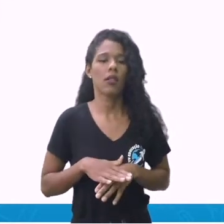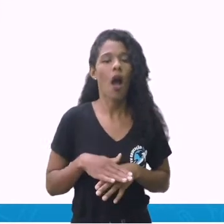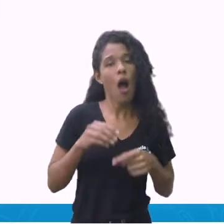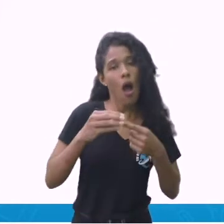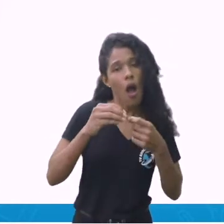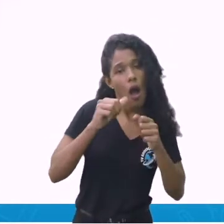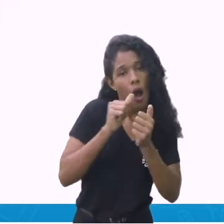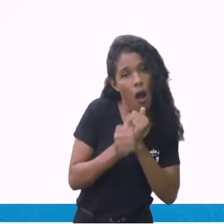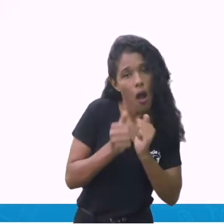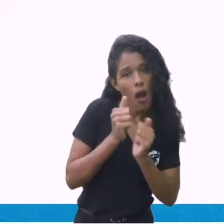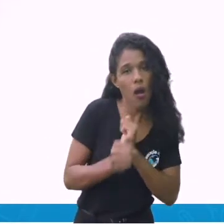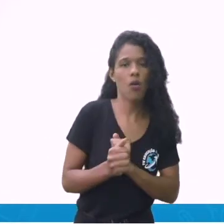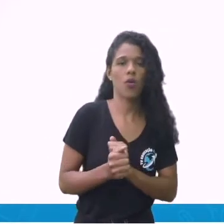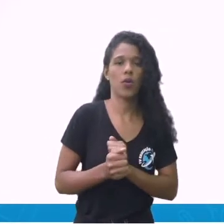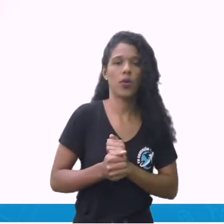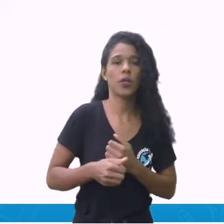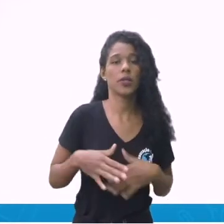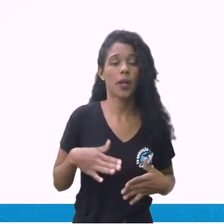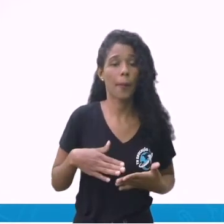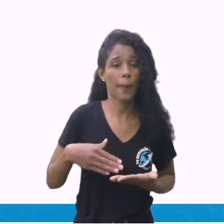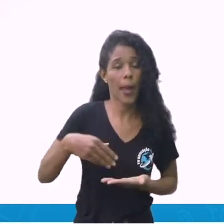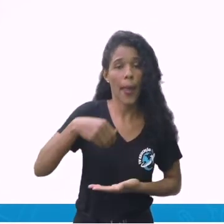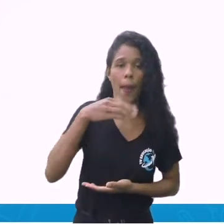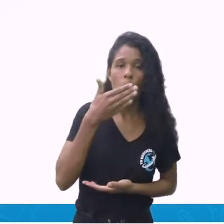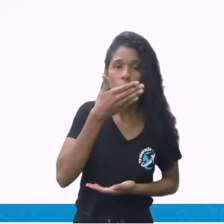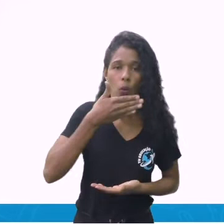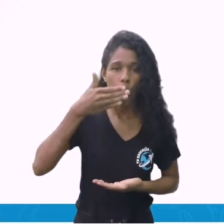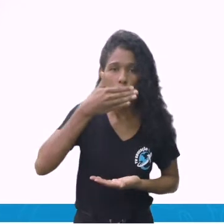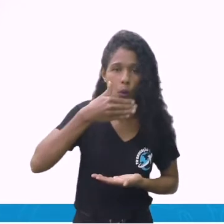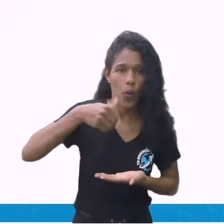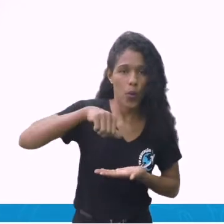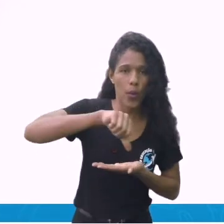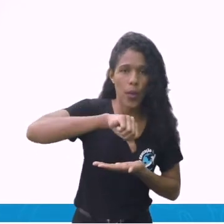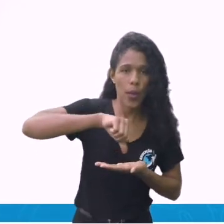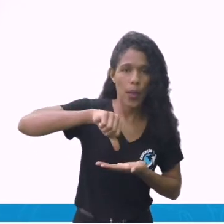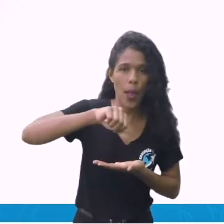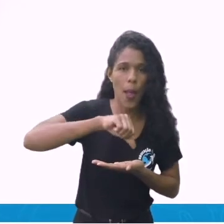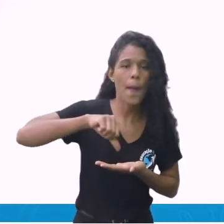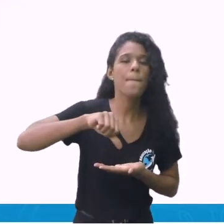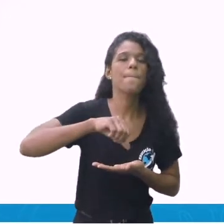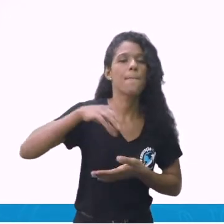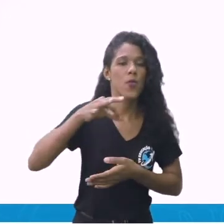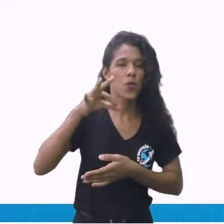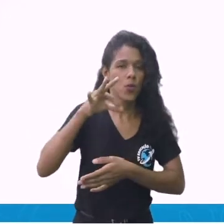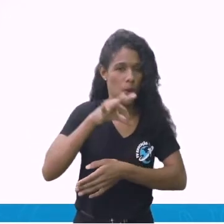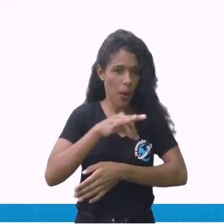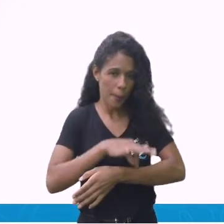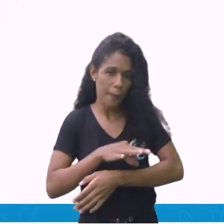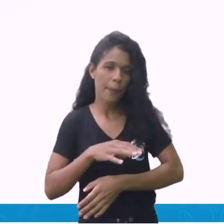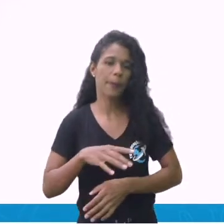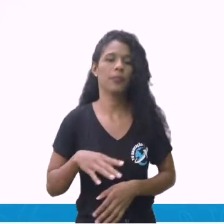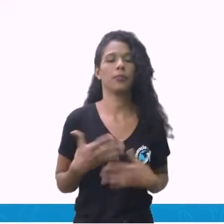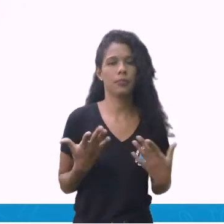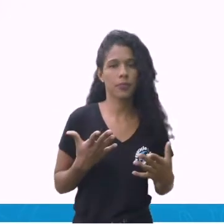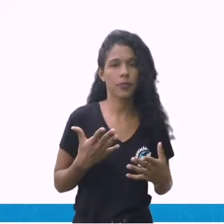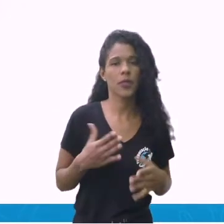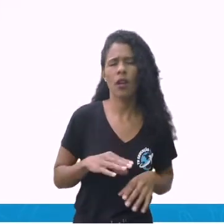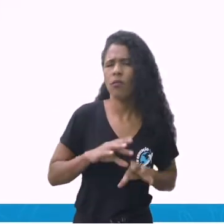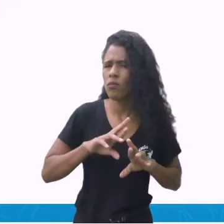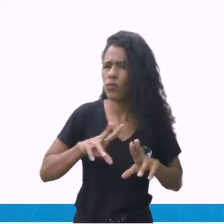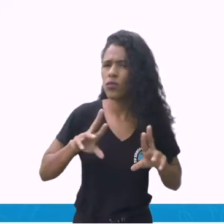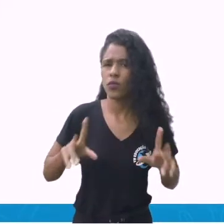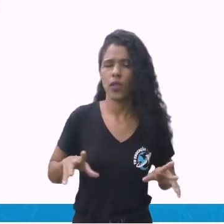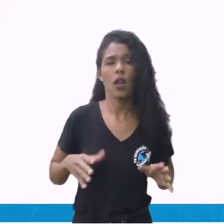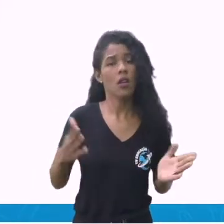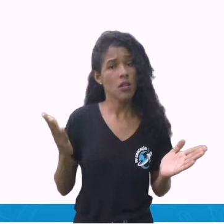Já aconteceu com você de estar quase na hora do almoço e aí você tá, né, com muita fome, tá tremendo, e